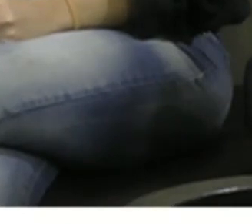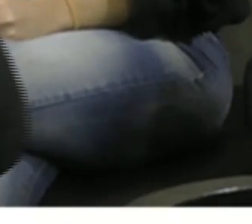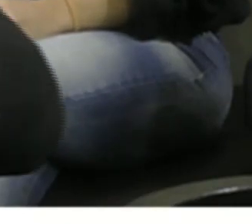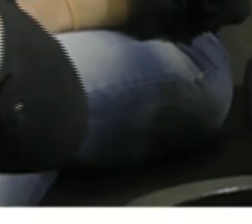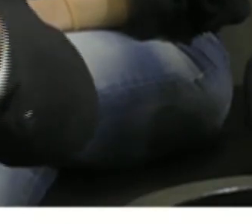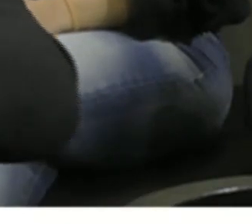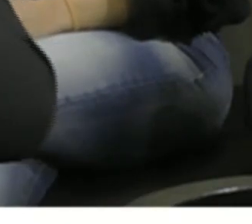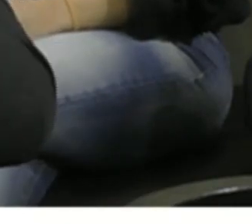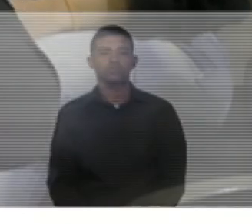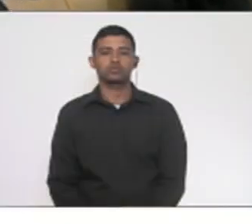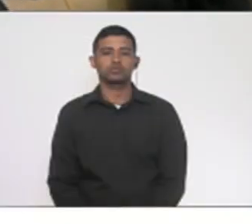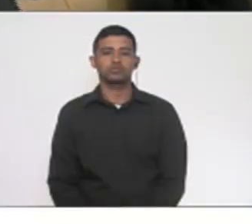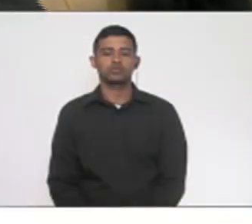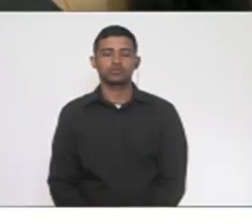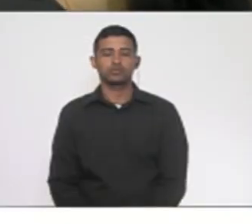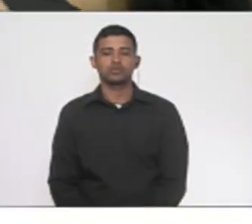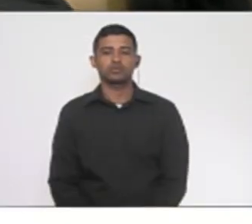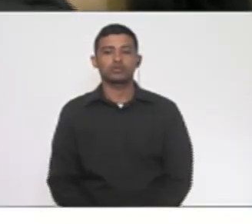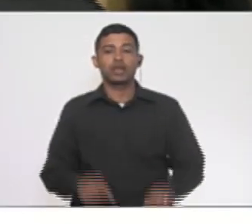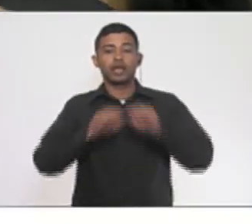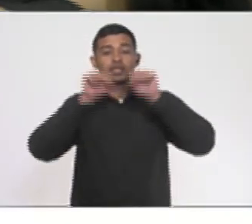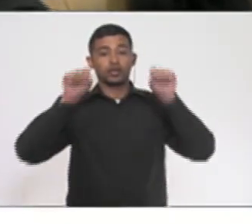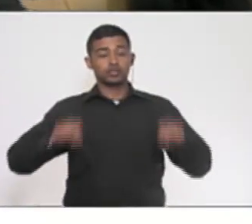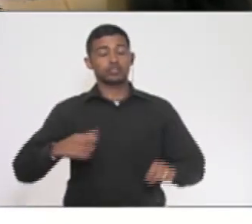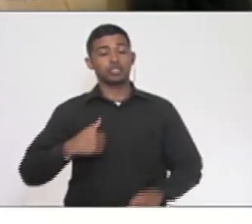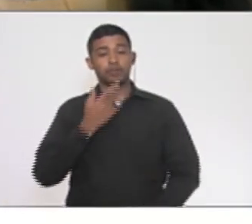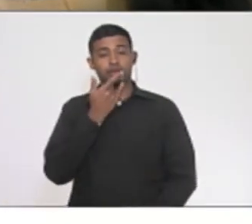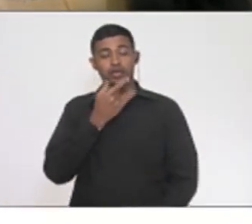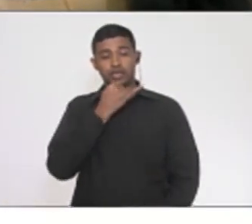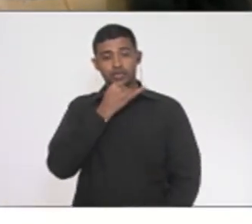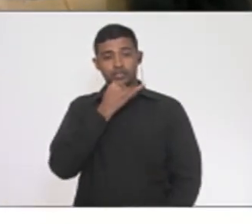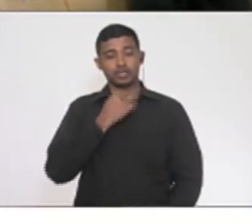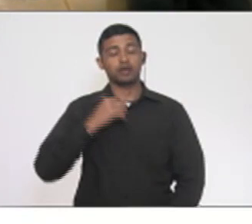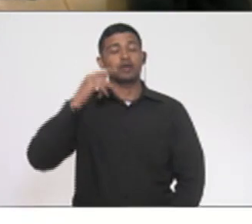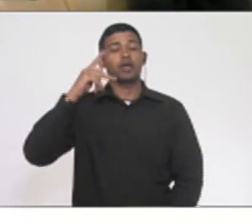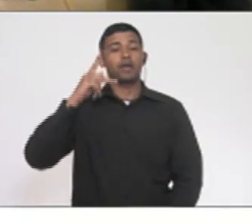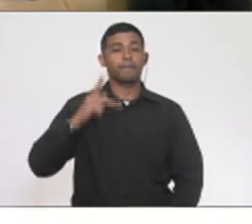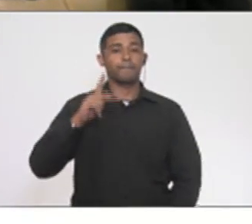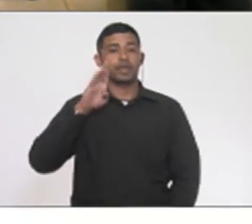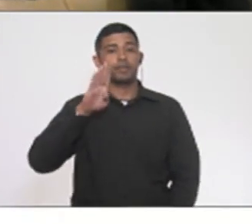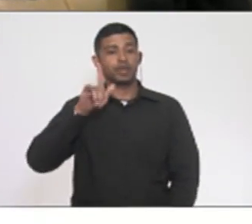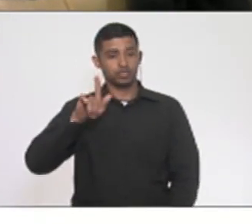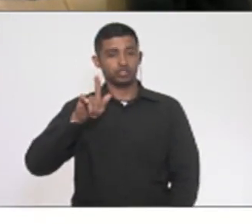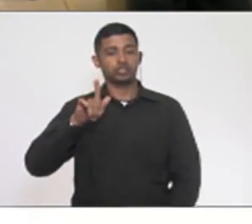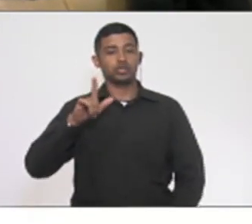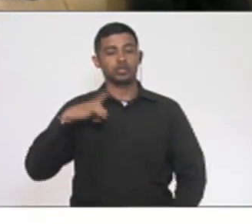só de cada sistema de gasodutos. Por exemplo, lá na TBG é só a TBG. 80%